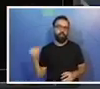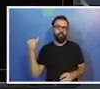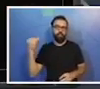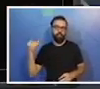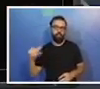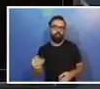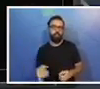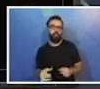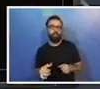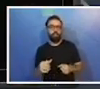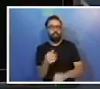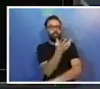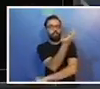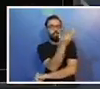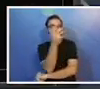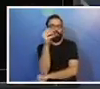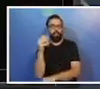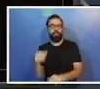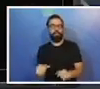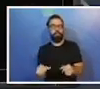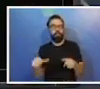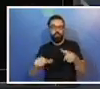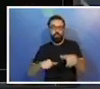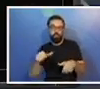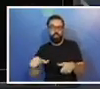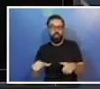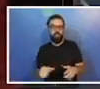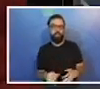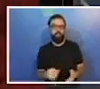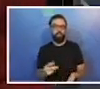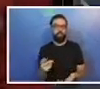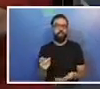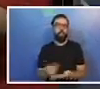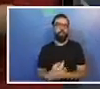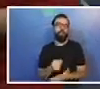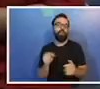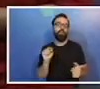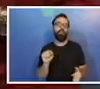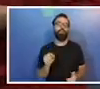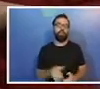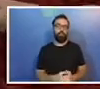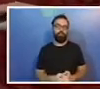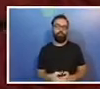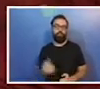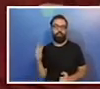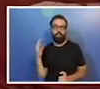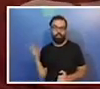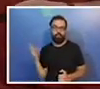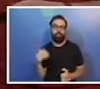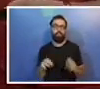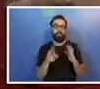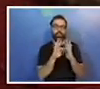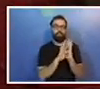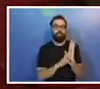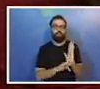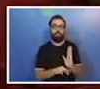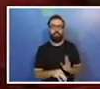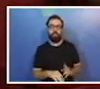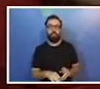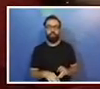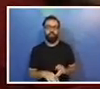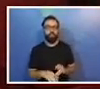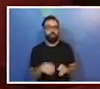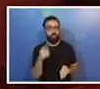pelo homem. Deu o exemplo dos tubarões. E agora esse exemplo está falando que o mico é